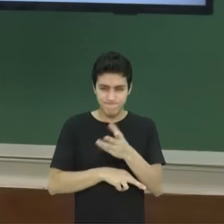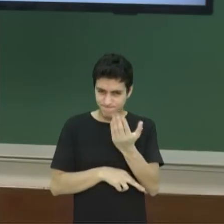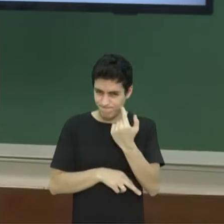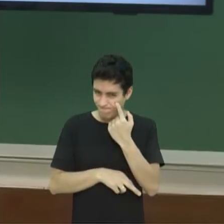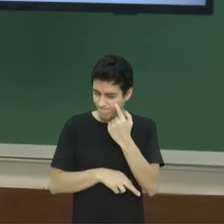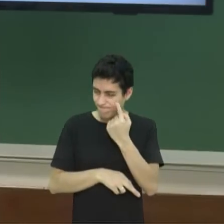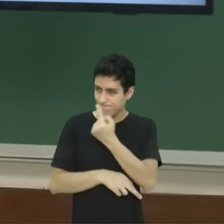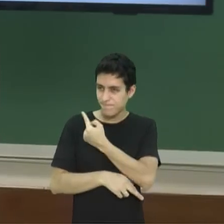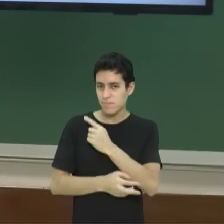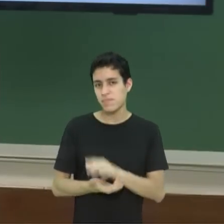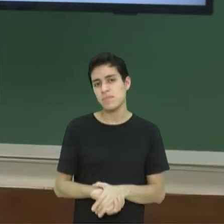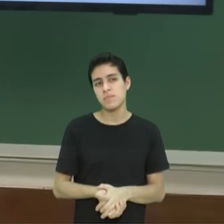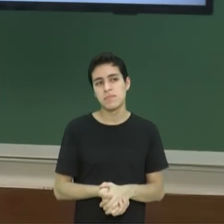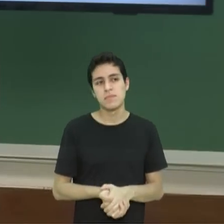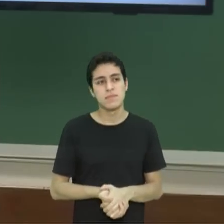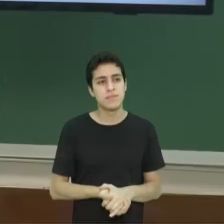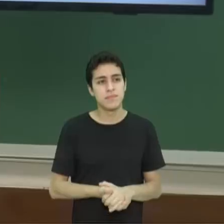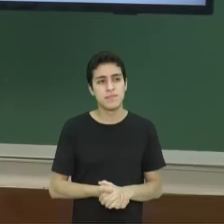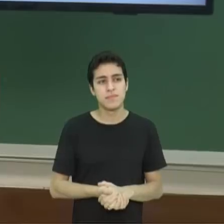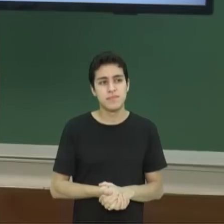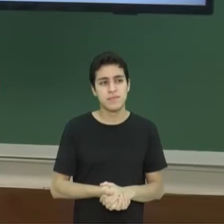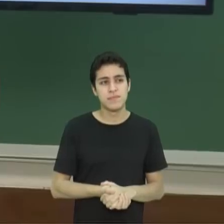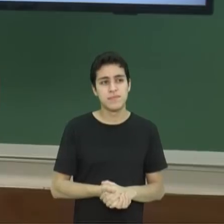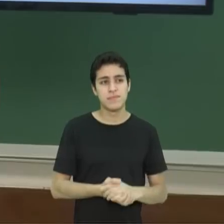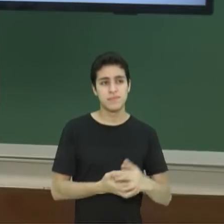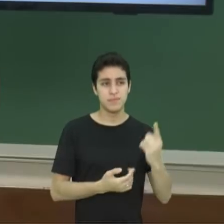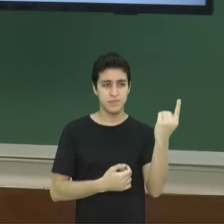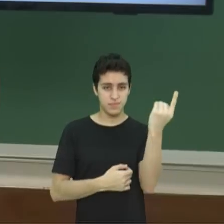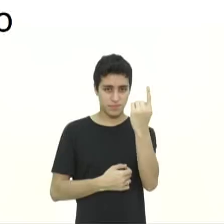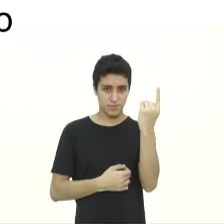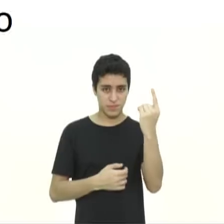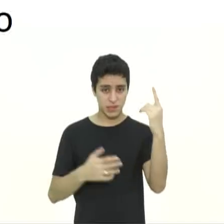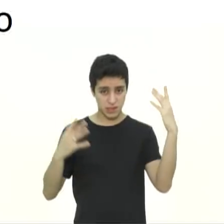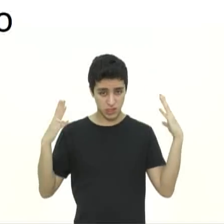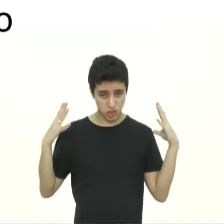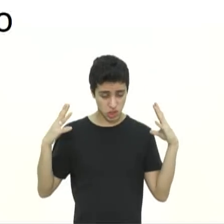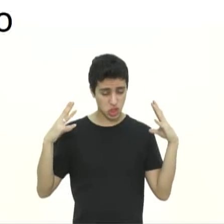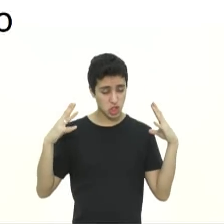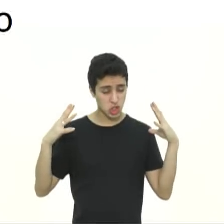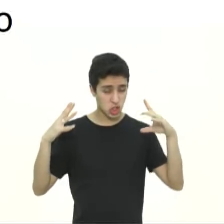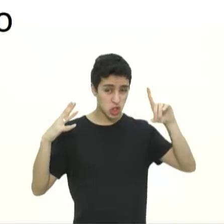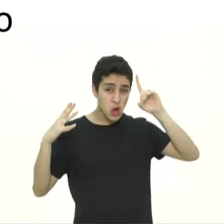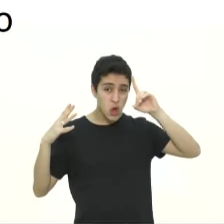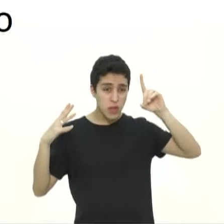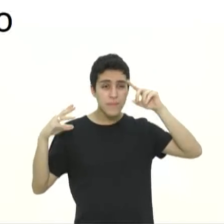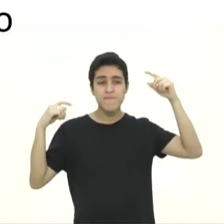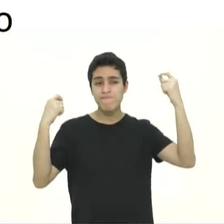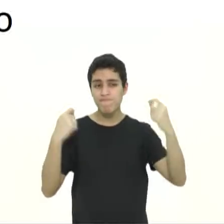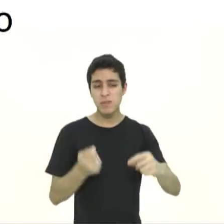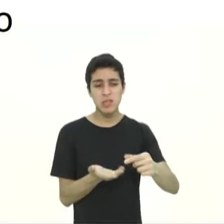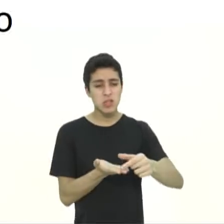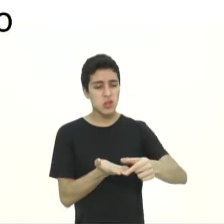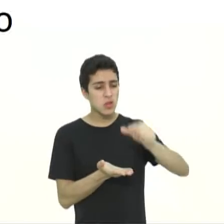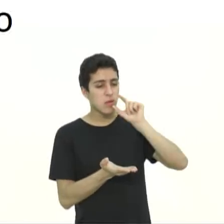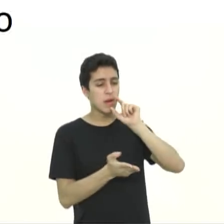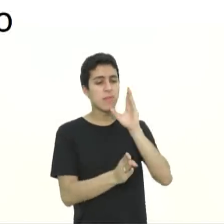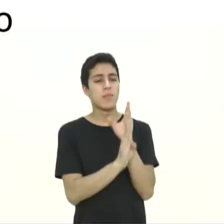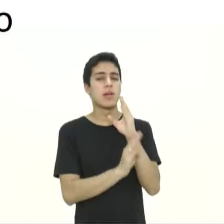pensar um pouquinho? A parte número 1, todos os dias deve-se tomar um Yakult pelos